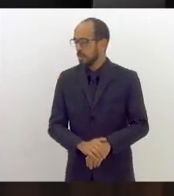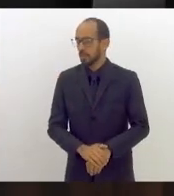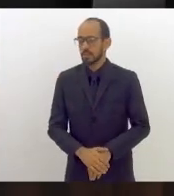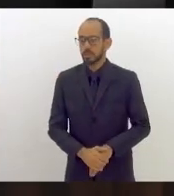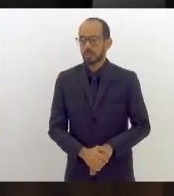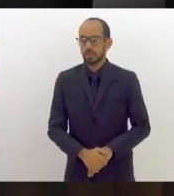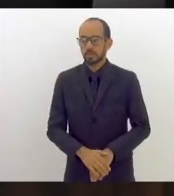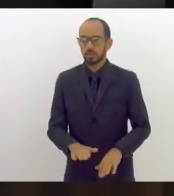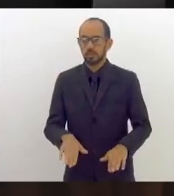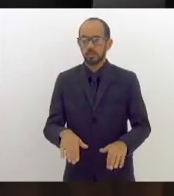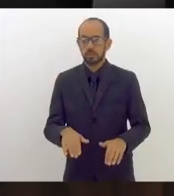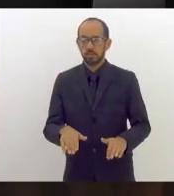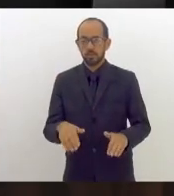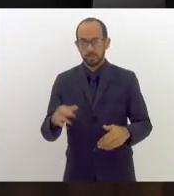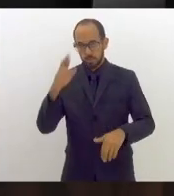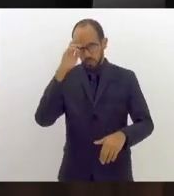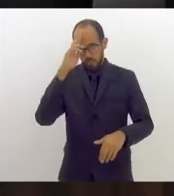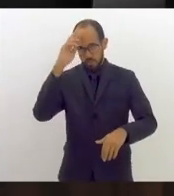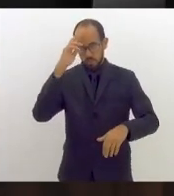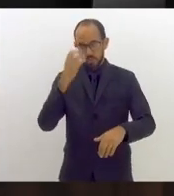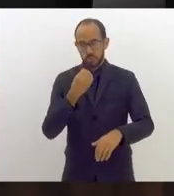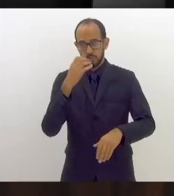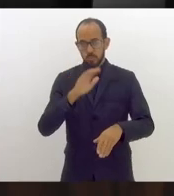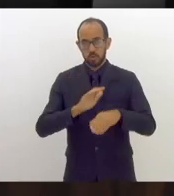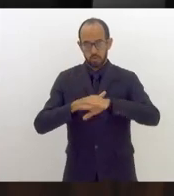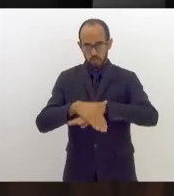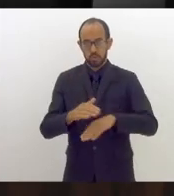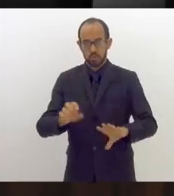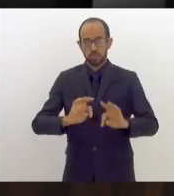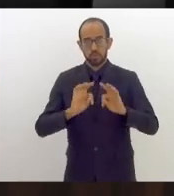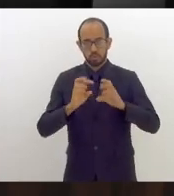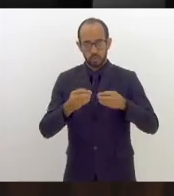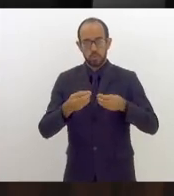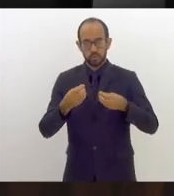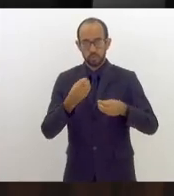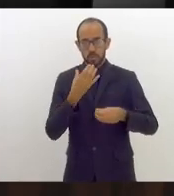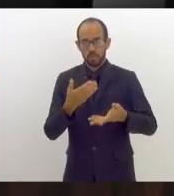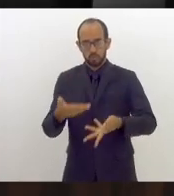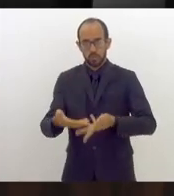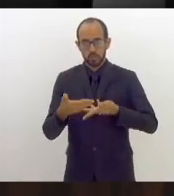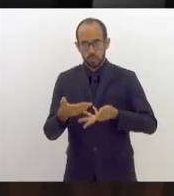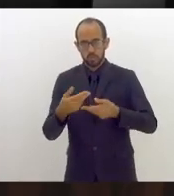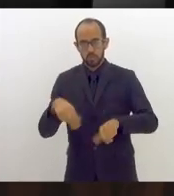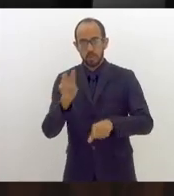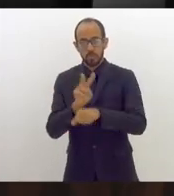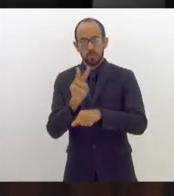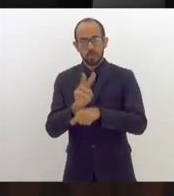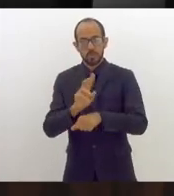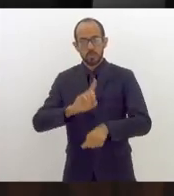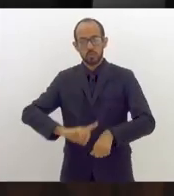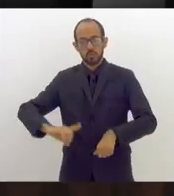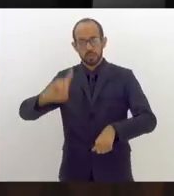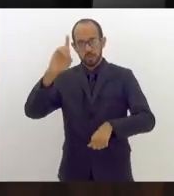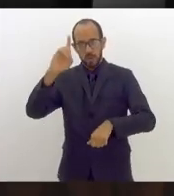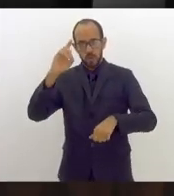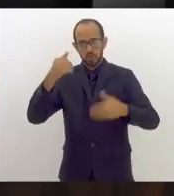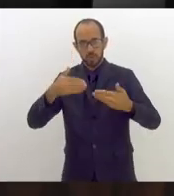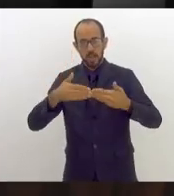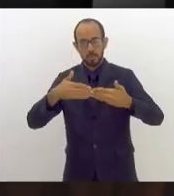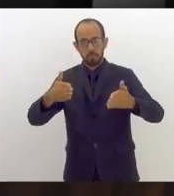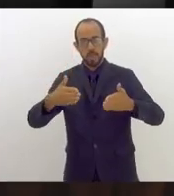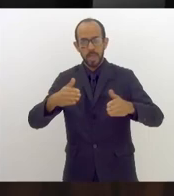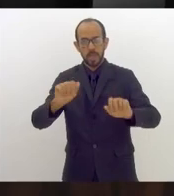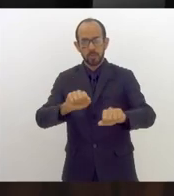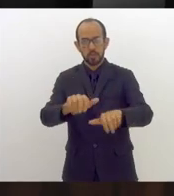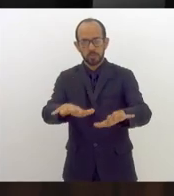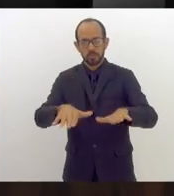autoridades presentes senhoras e senhores boa noite sejam todos muito bem-vindos sobre a proteção de Deus declaro aberta a sessão